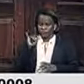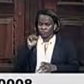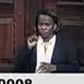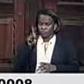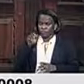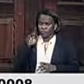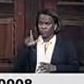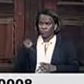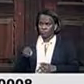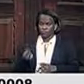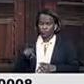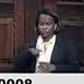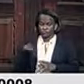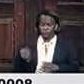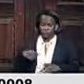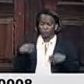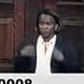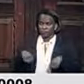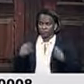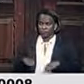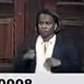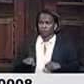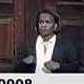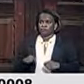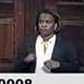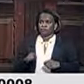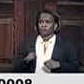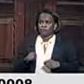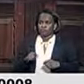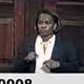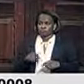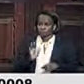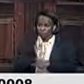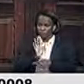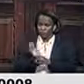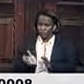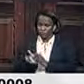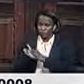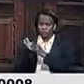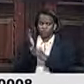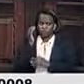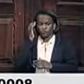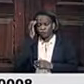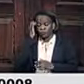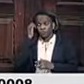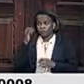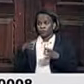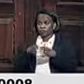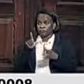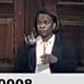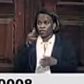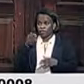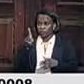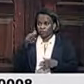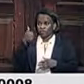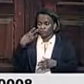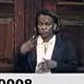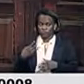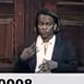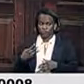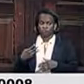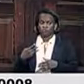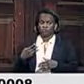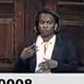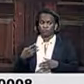mas é um órgão que precisa ser muito mais prestigiado. Fundação Leão 13, que vem